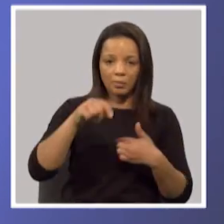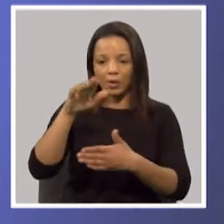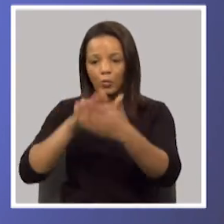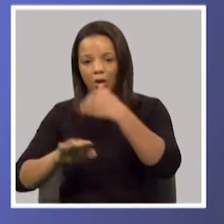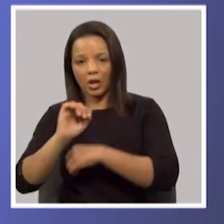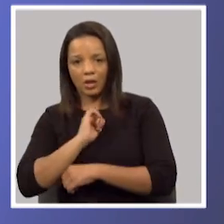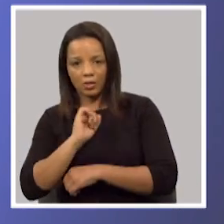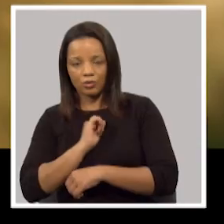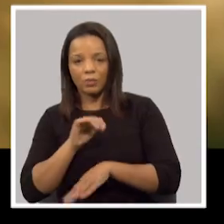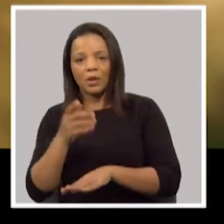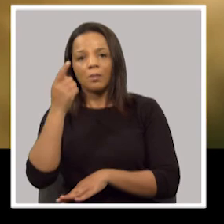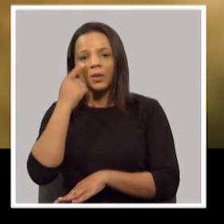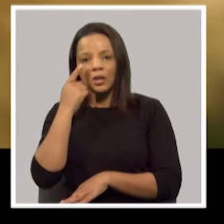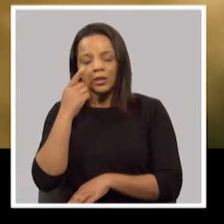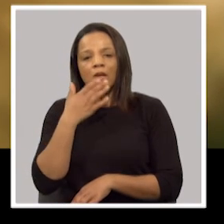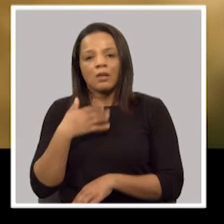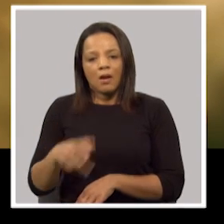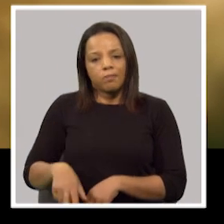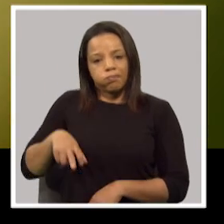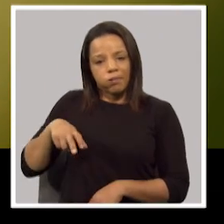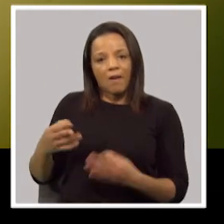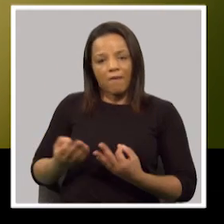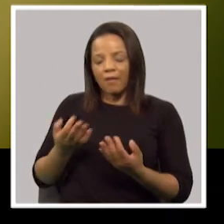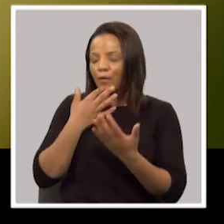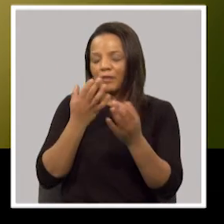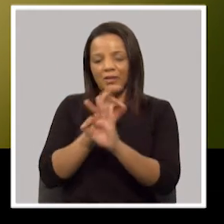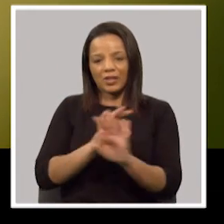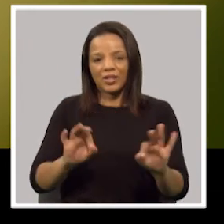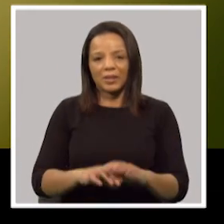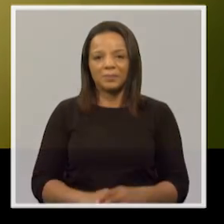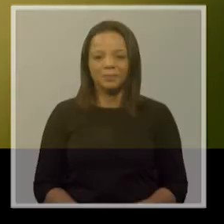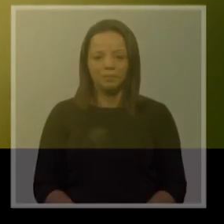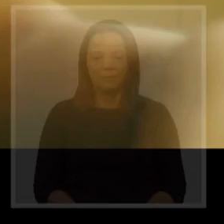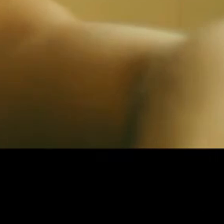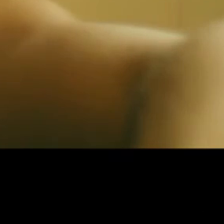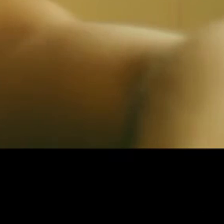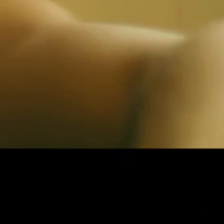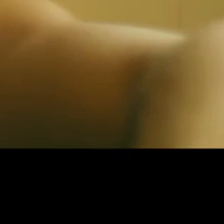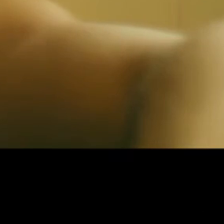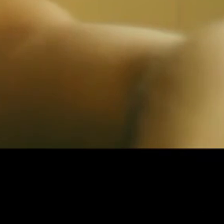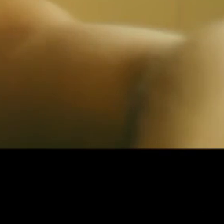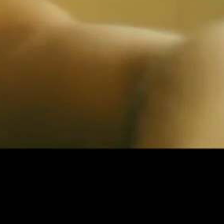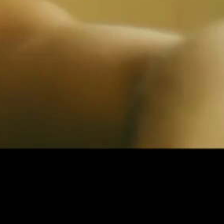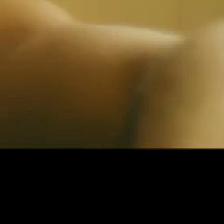quer da parte dos meus colegas. Foi uma experiência bastante enriquecedora, foi fantástico.